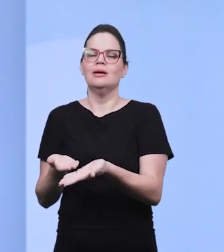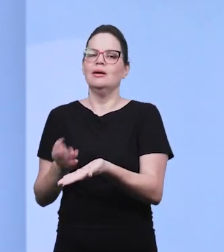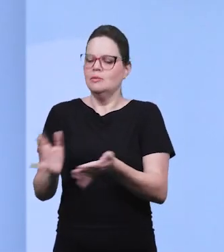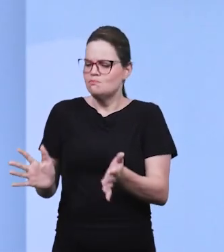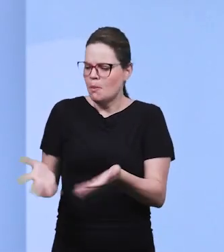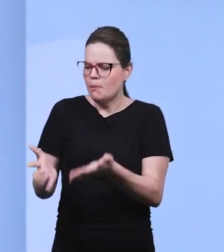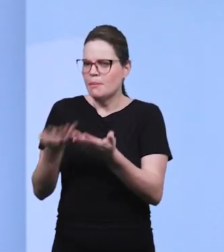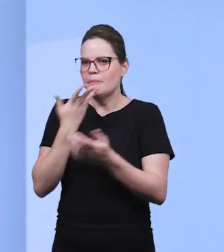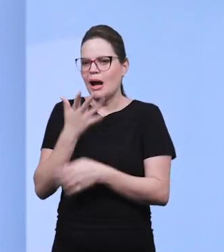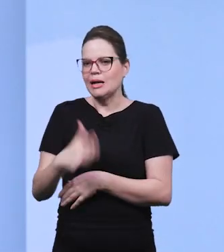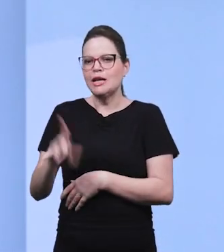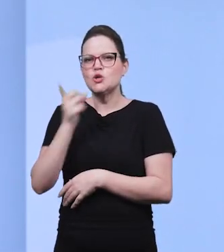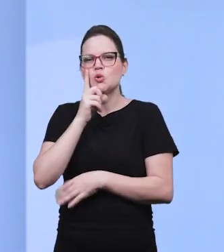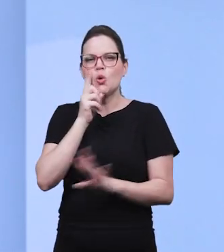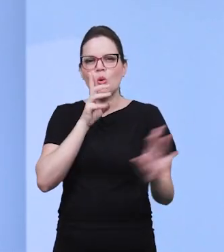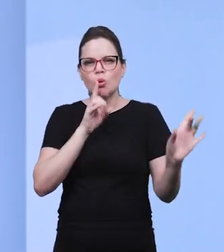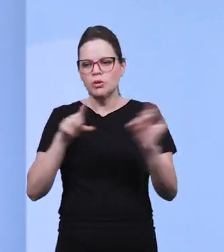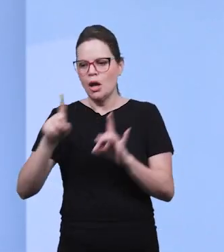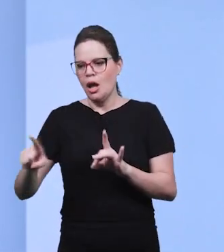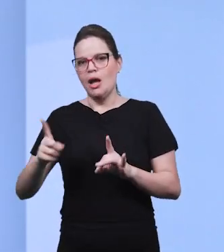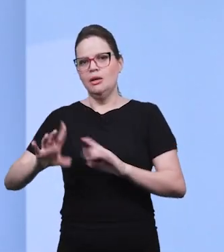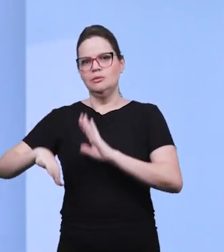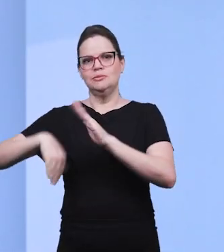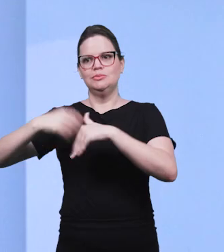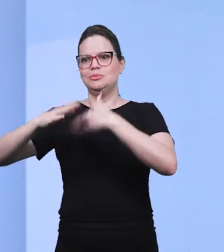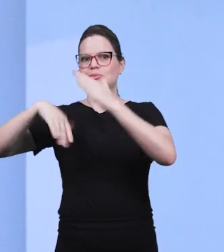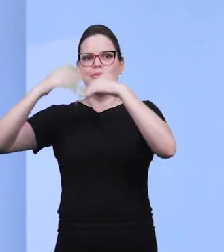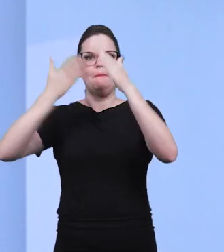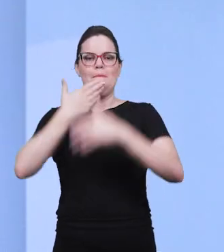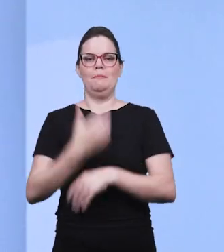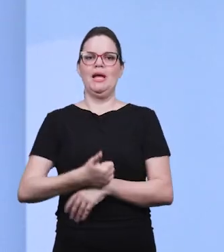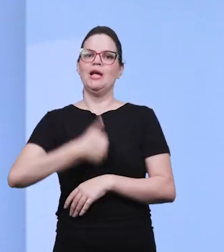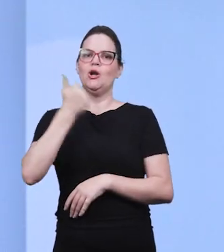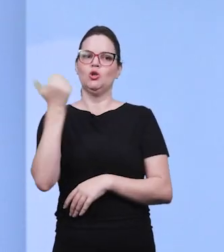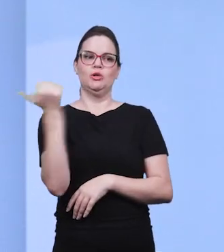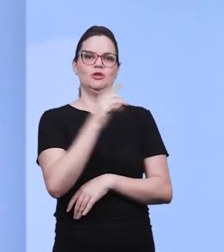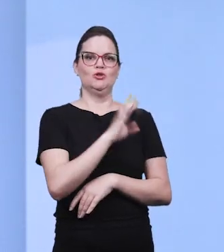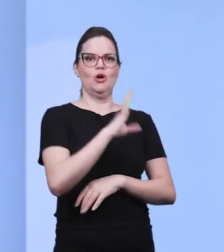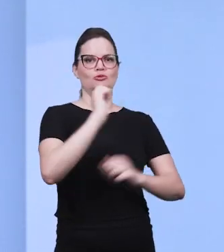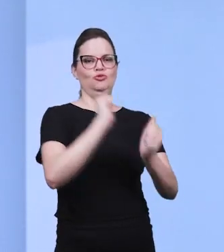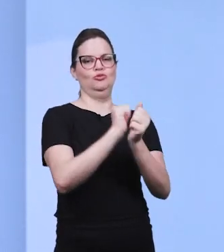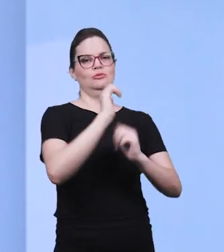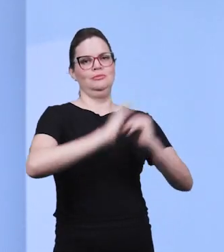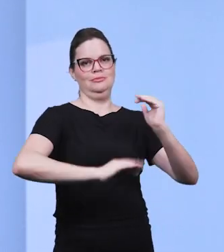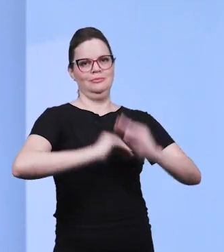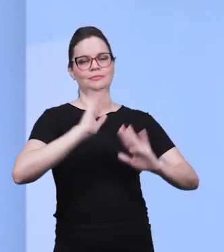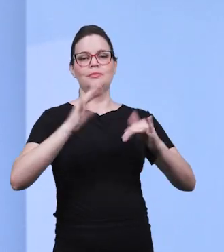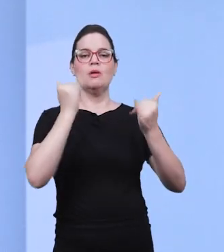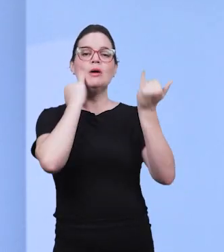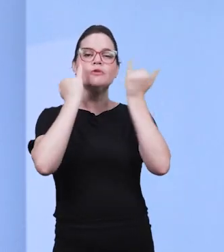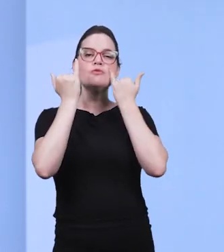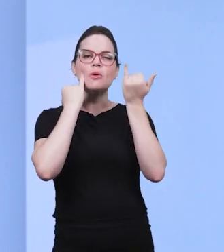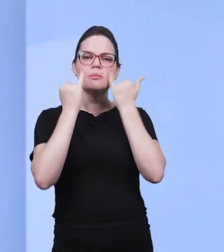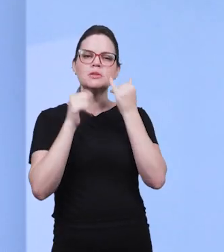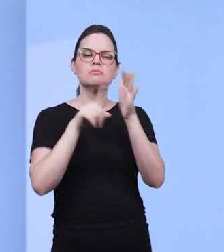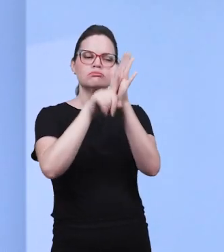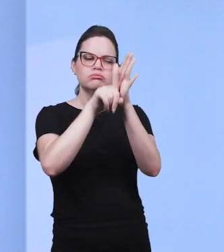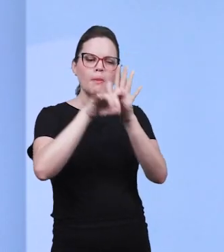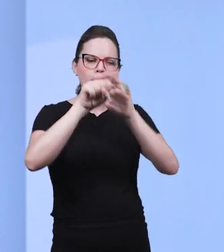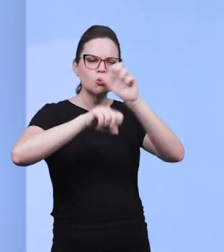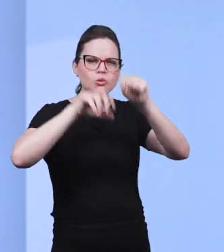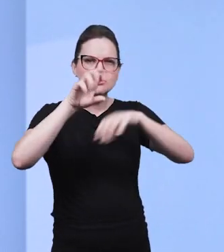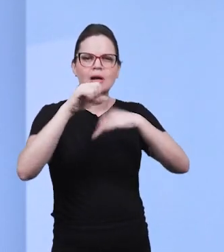essa criança no dia a dia, também vai ser uma ajuda muito grande, né? Então, a informação ela é essencial